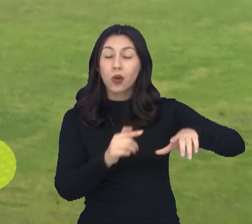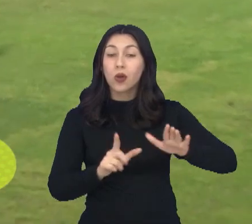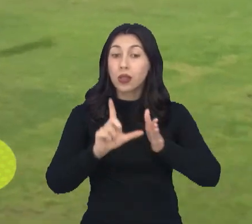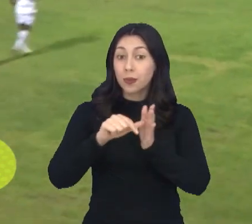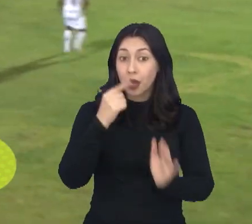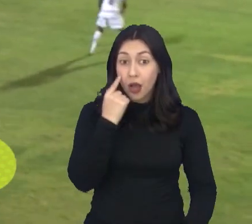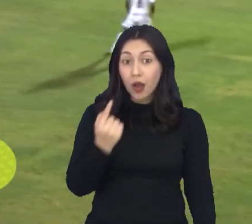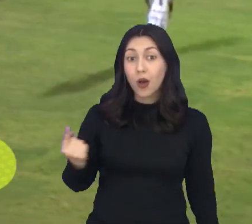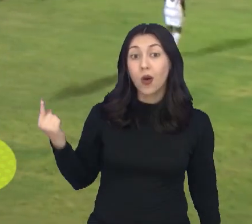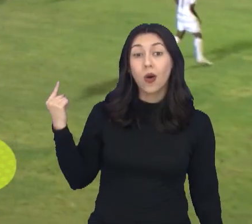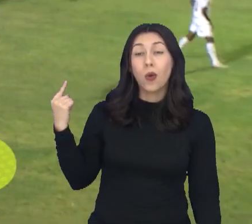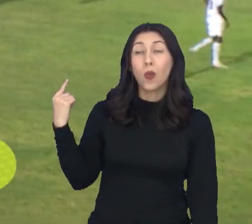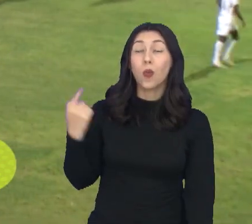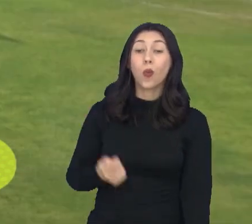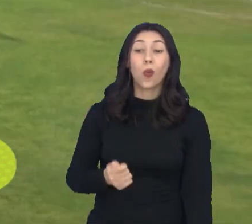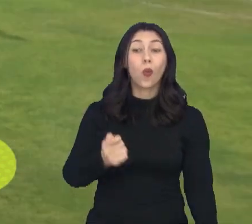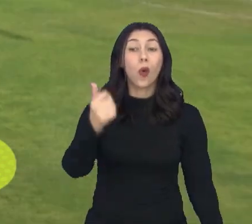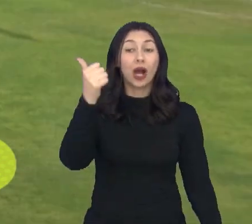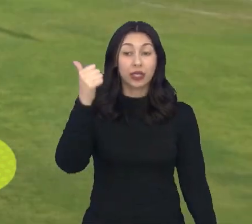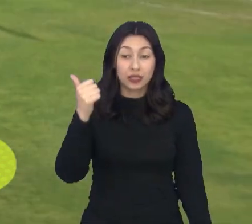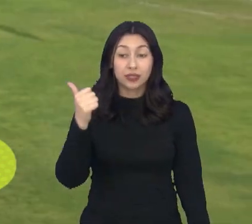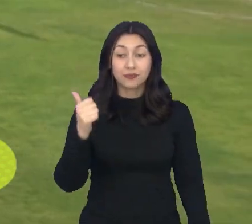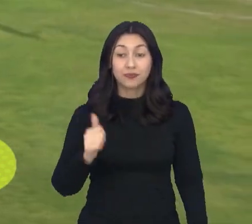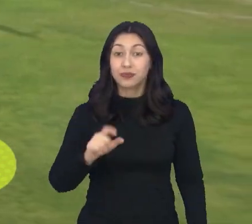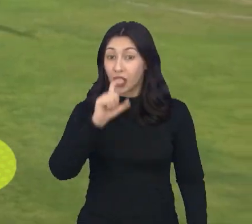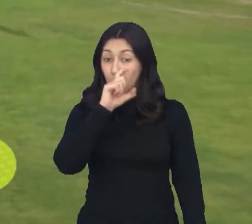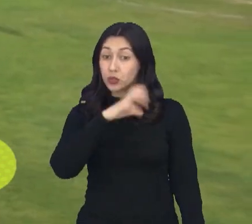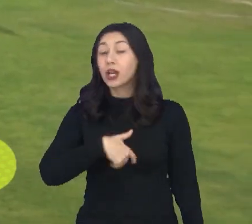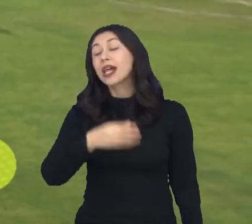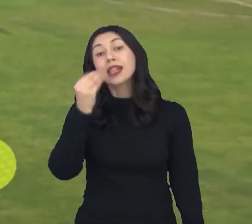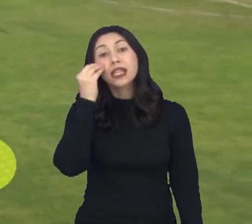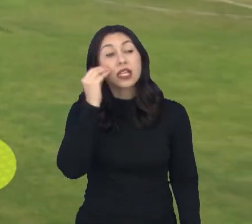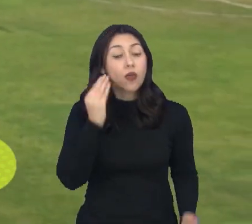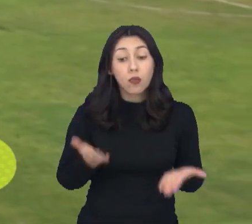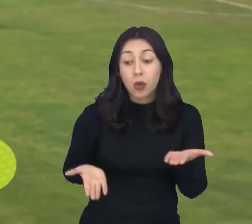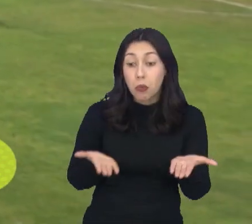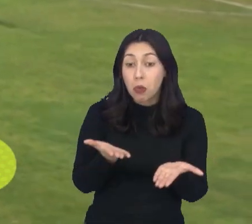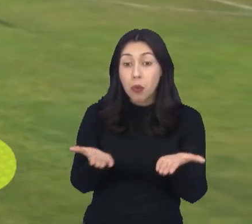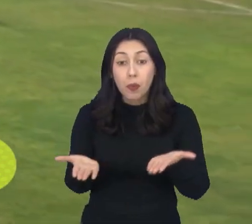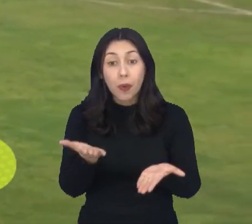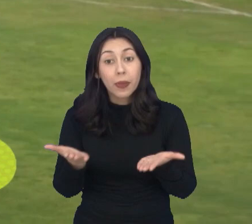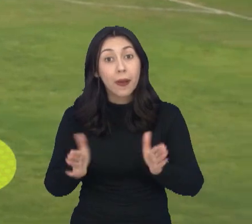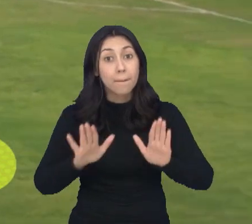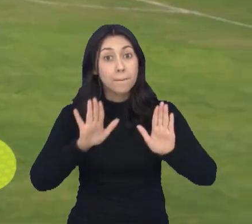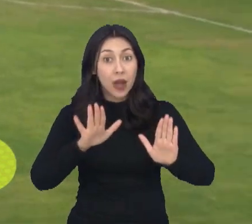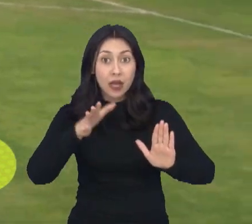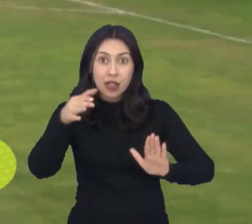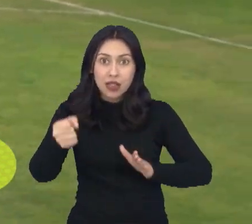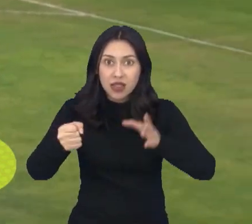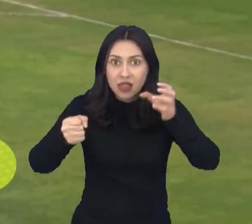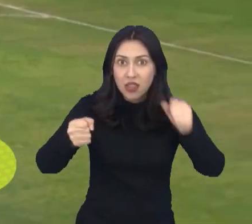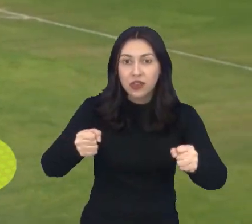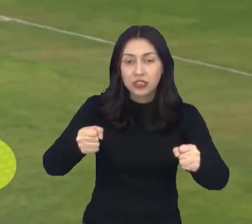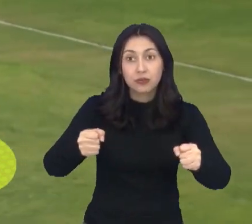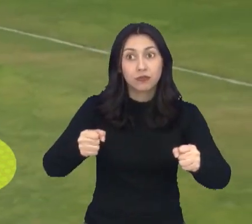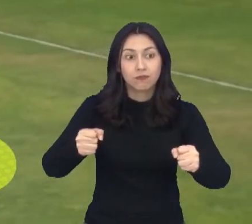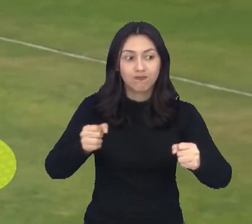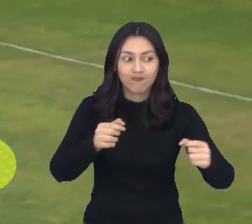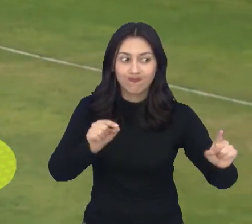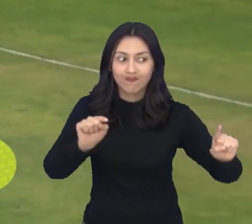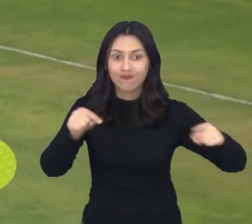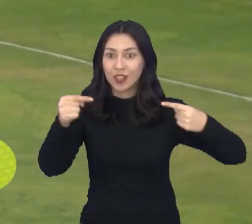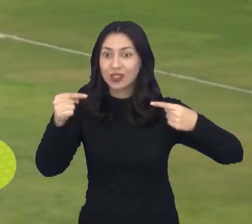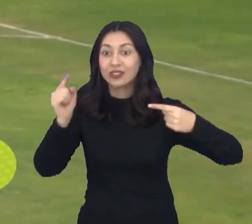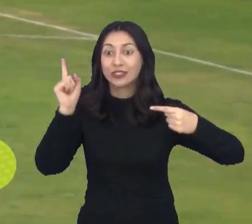Vitão tirou tinta da trave. O São José tentava encontrar espaços, mas a defesa adversária bem postada